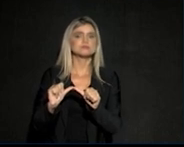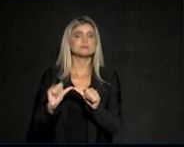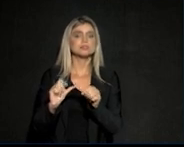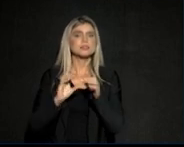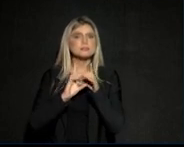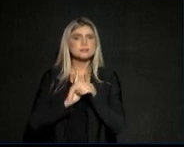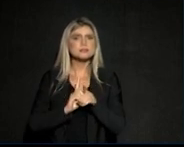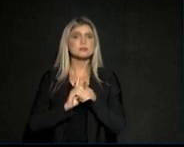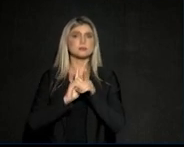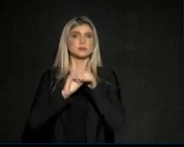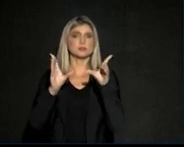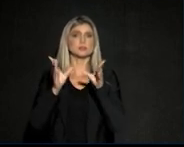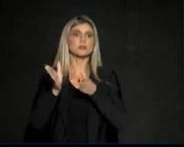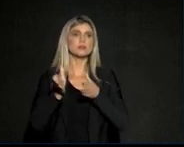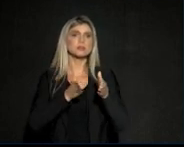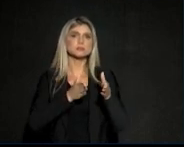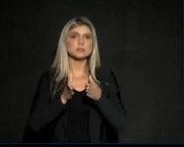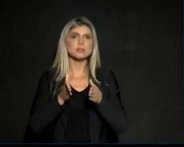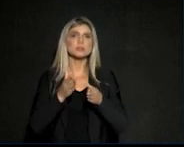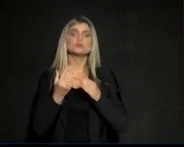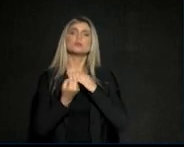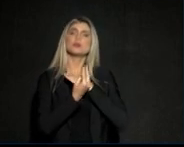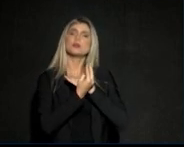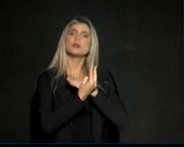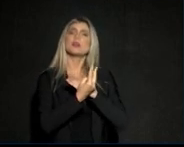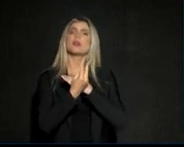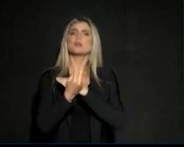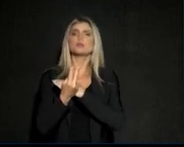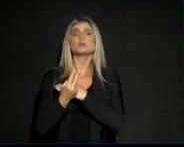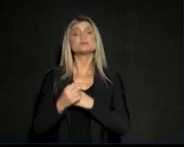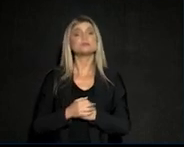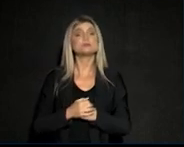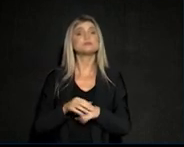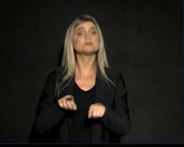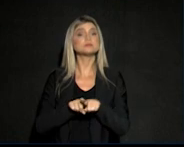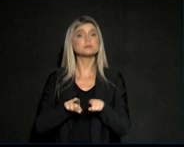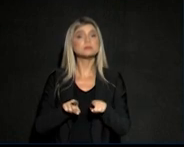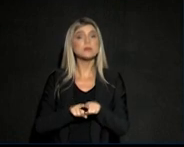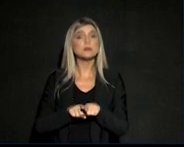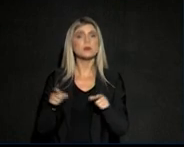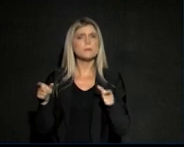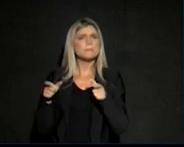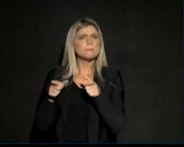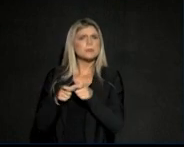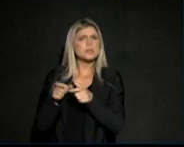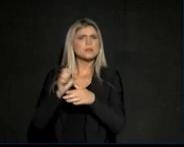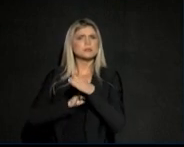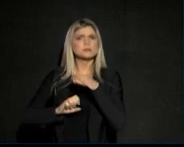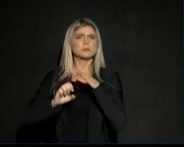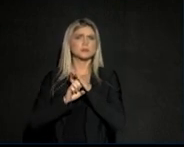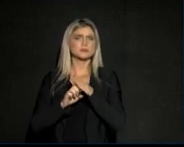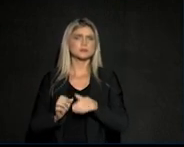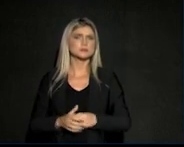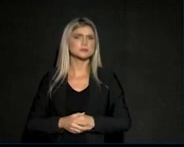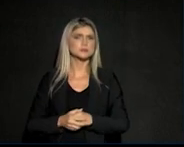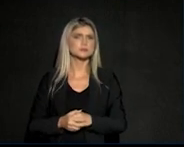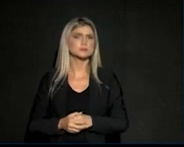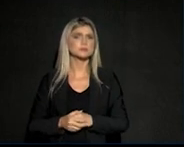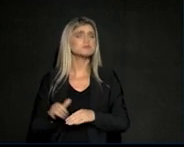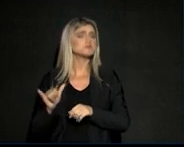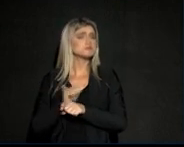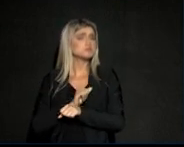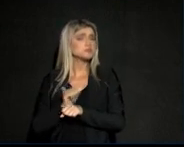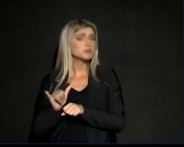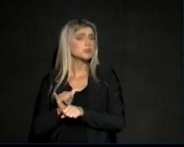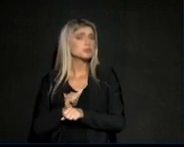democratiza o acesso a crédito e vamos para os micro e pequenos porque essa é a vocação da e o papel do estado e uma